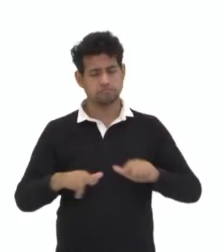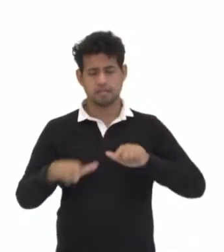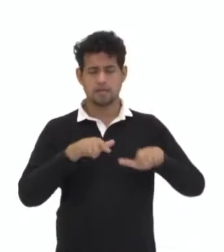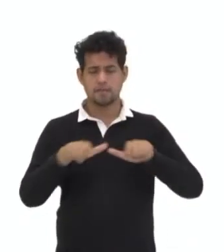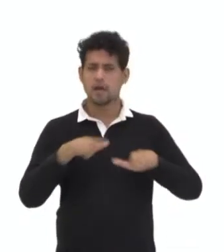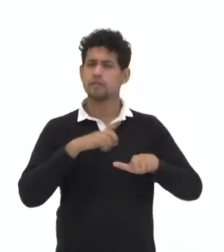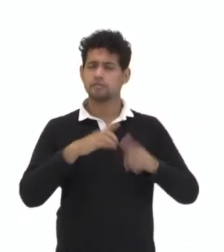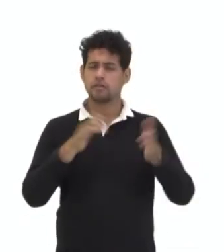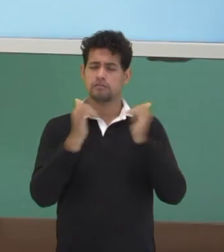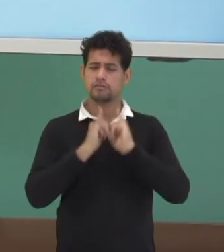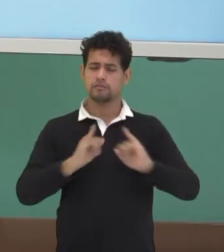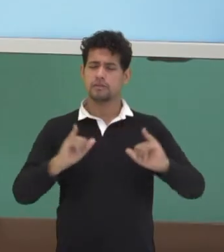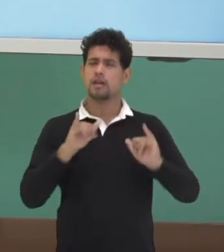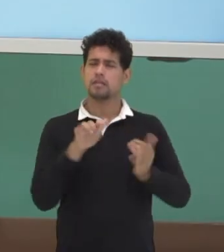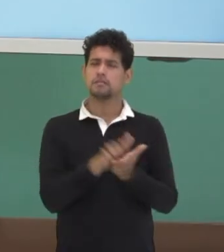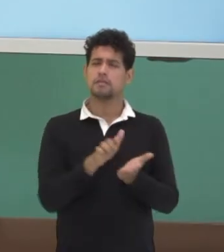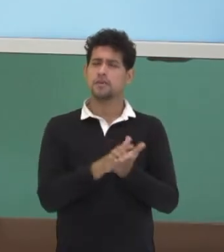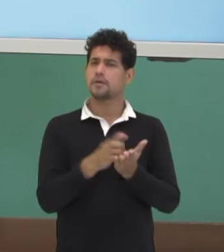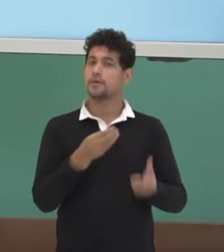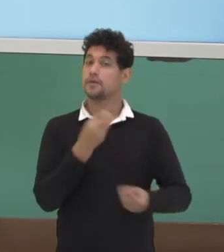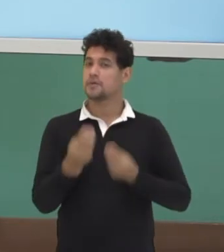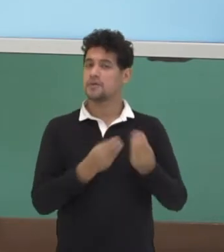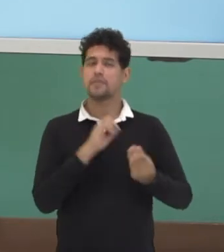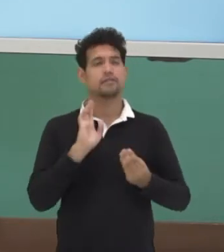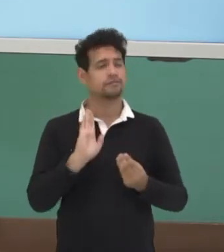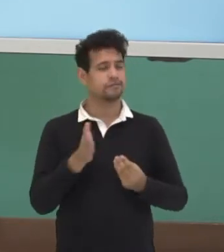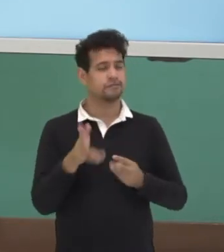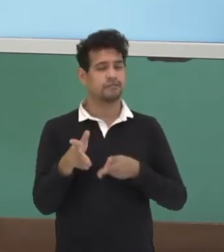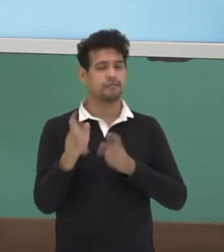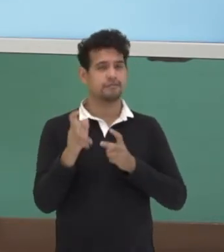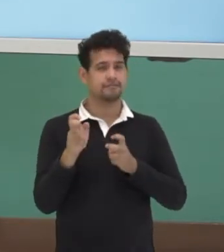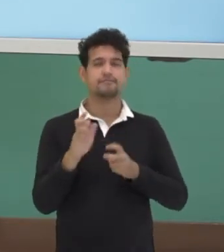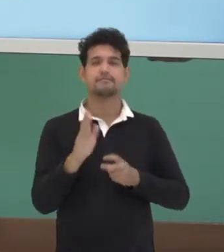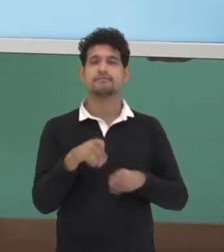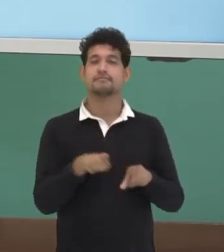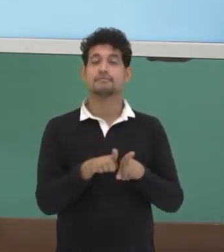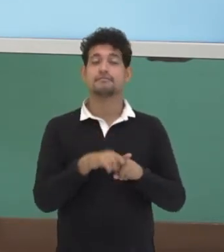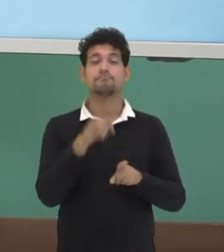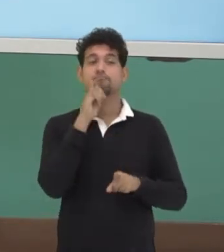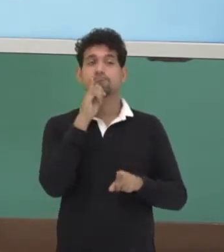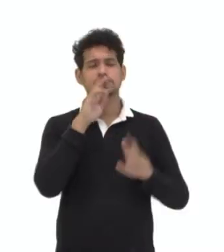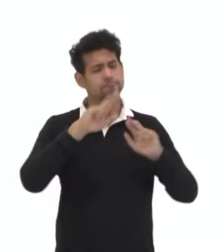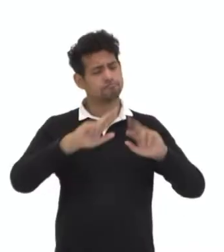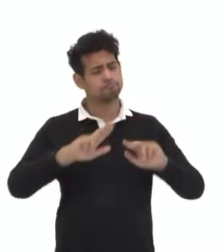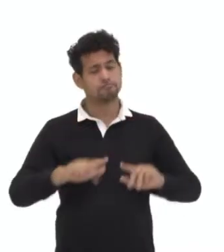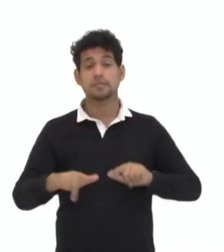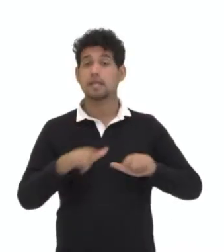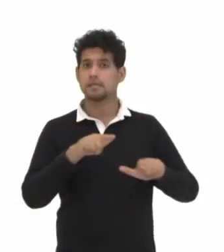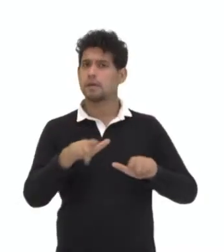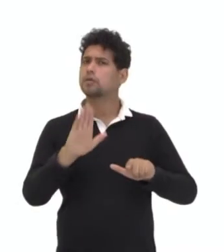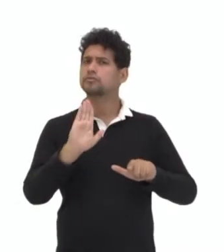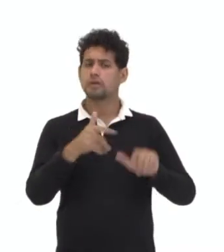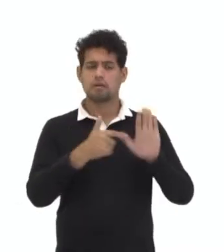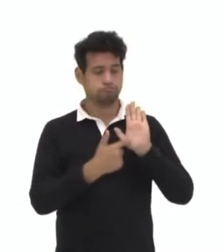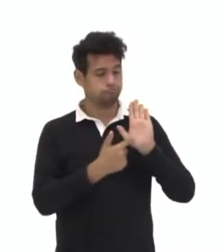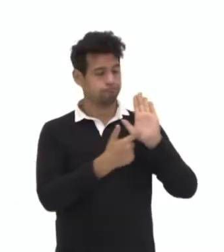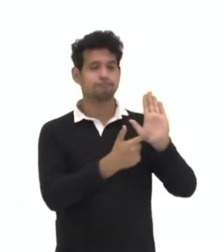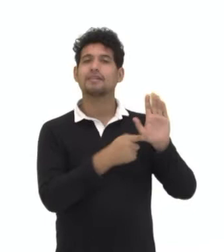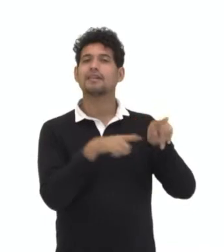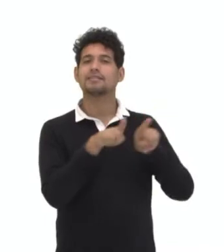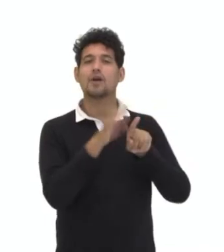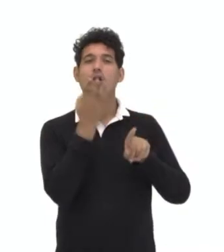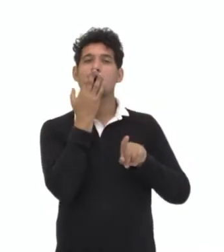são divulgados no panfleto? Então, a gente pode observar aqui, ó, outros serviços estão até destacados, né, em